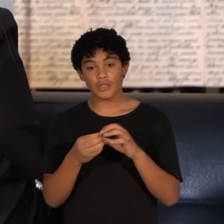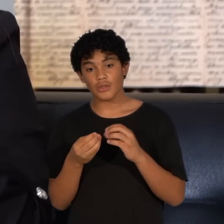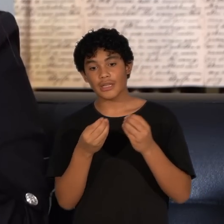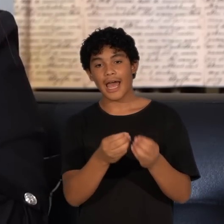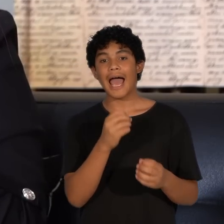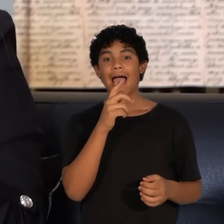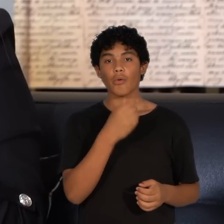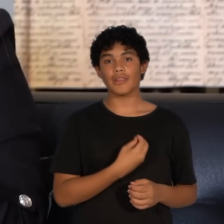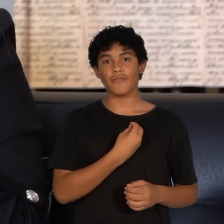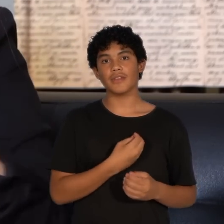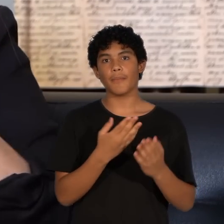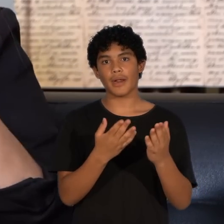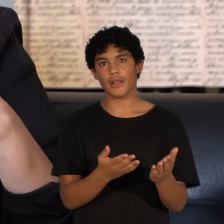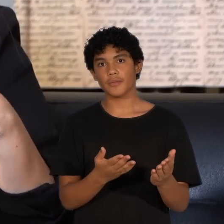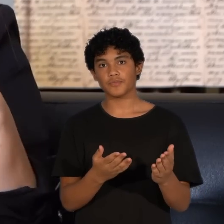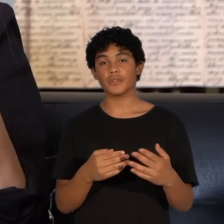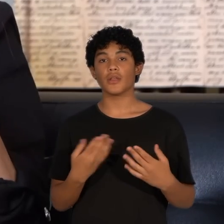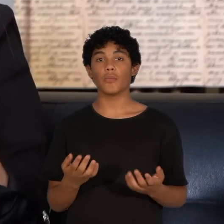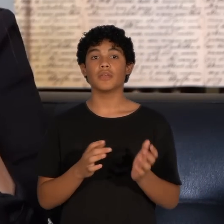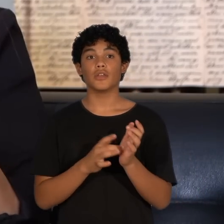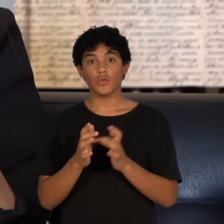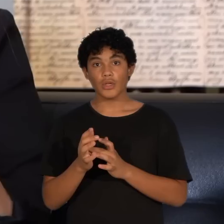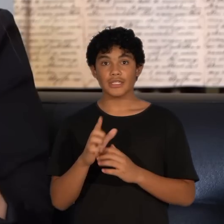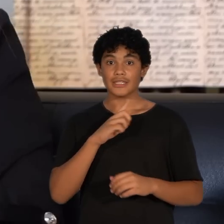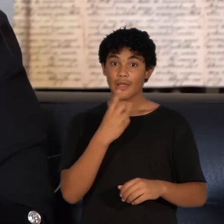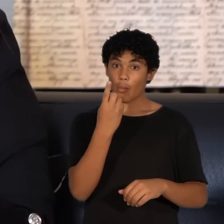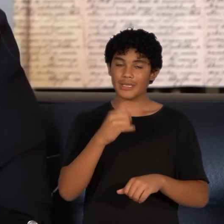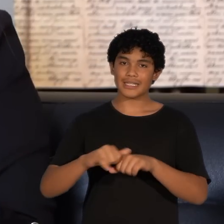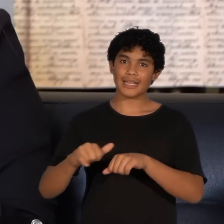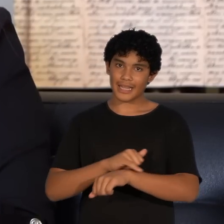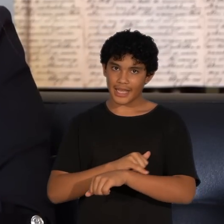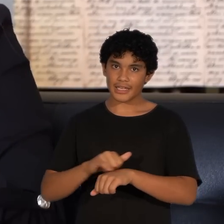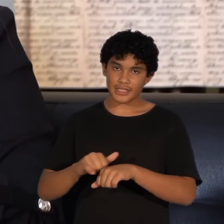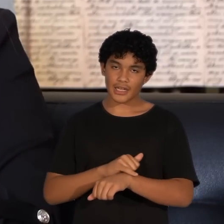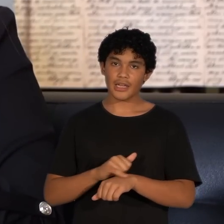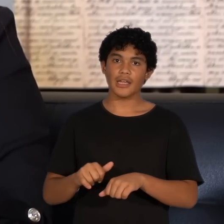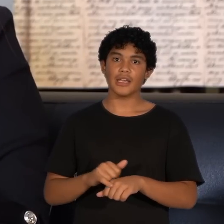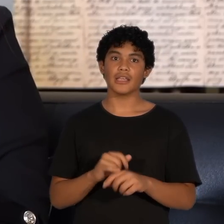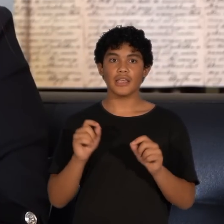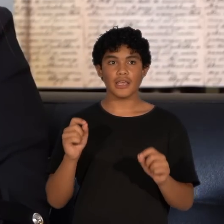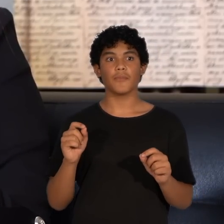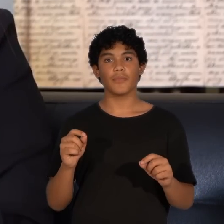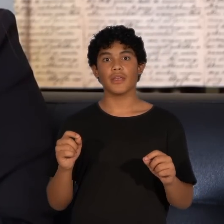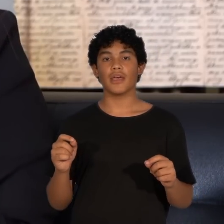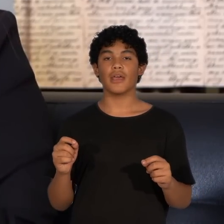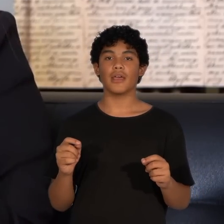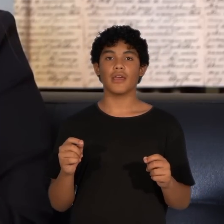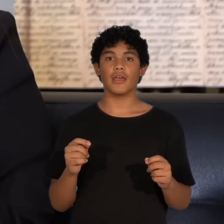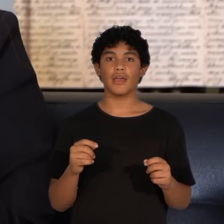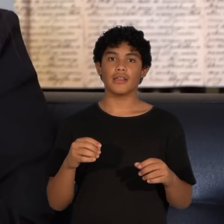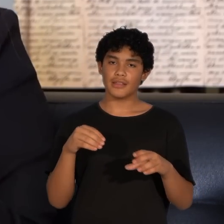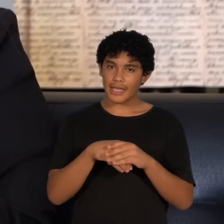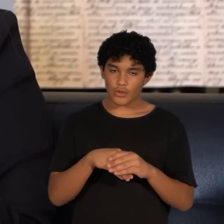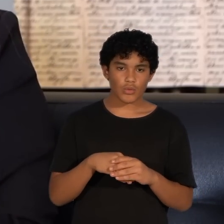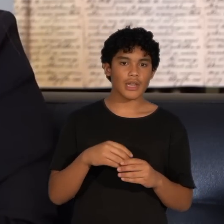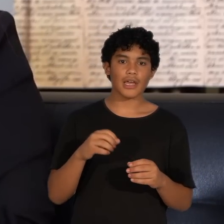água da vida, que sou eu. Então Jesus tem uma estratégia que dentro da perspectiva de abordagem de pessoas,